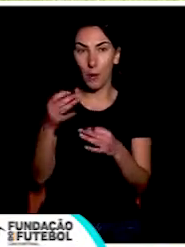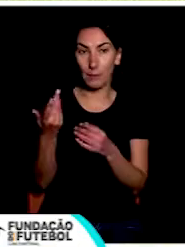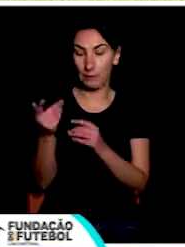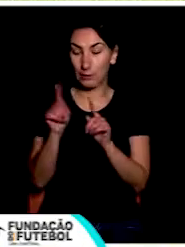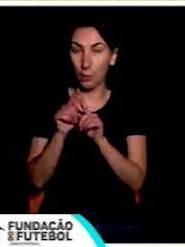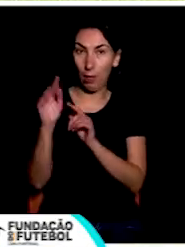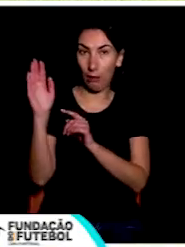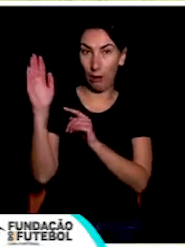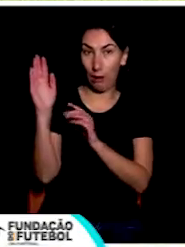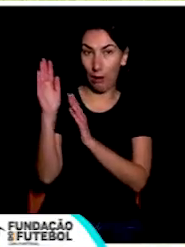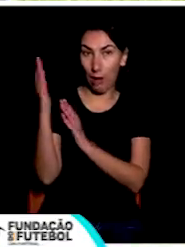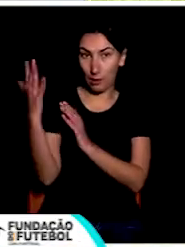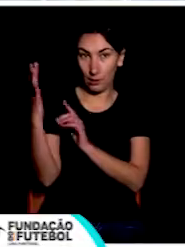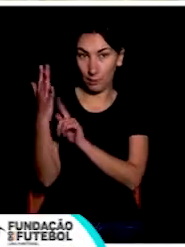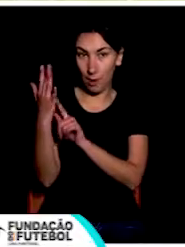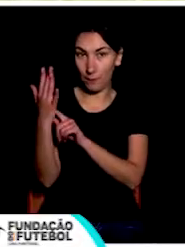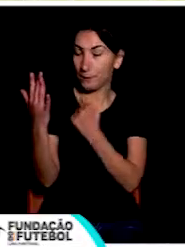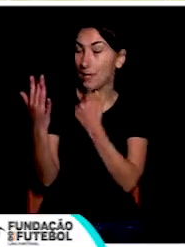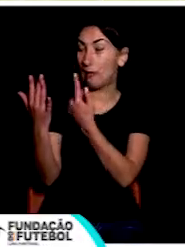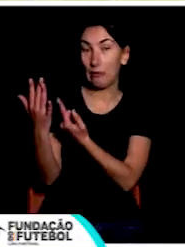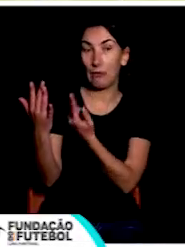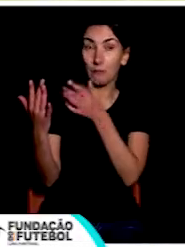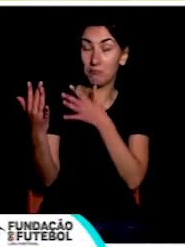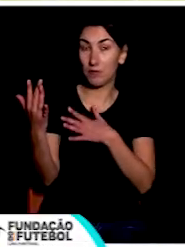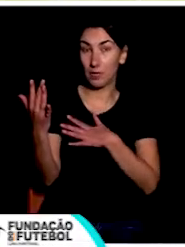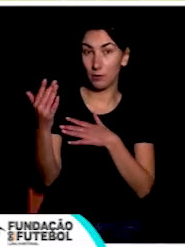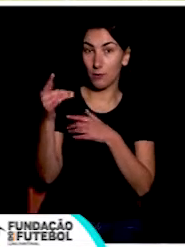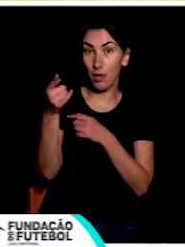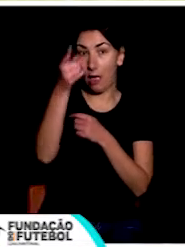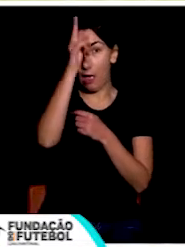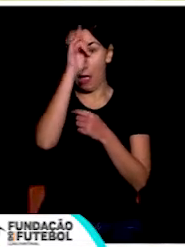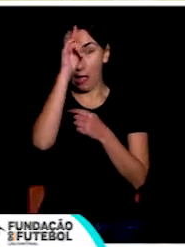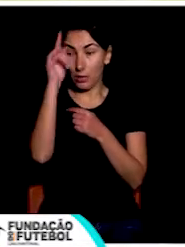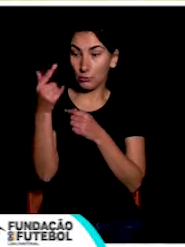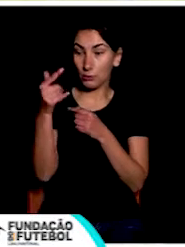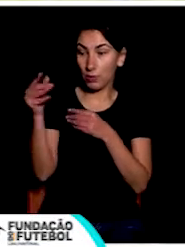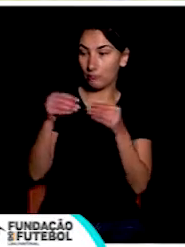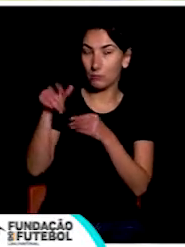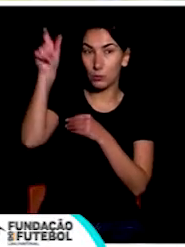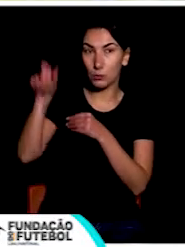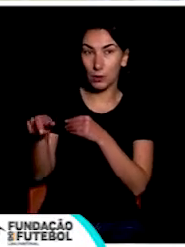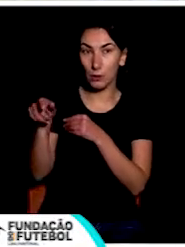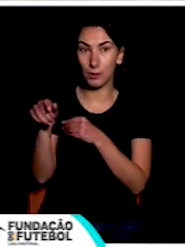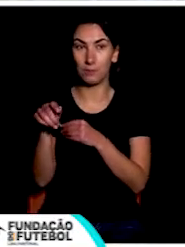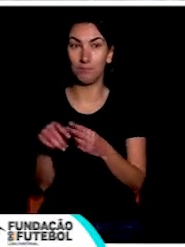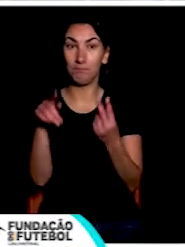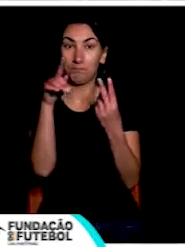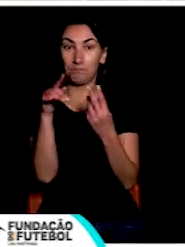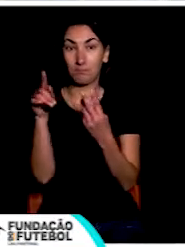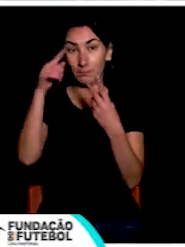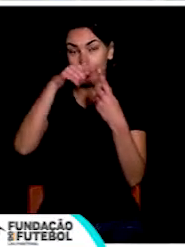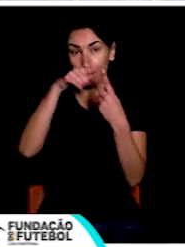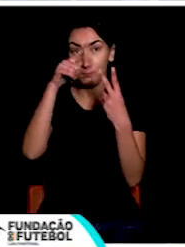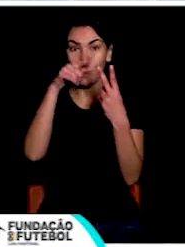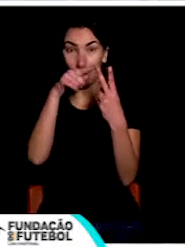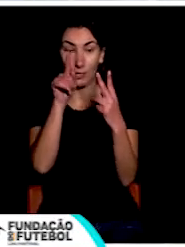cá. Eu costumo fazer sempre esta mão, diz-me a altura dos jogadores. Este tem que ter esta